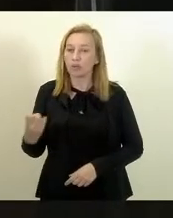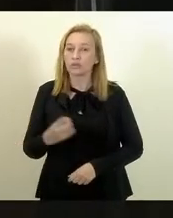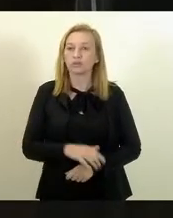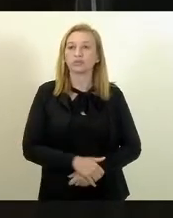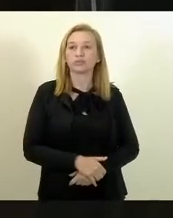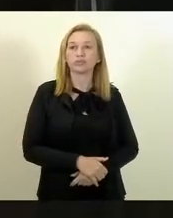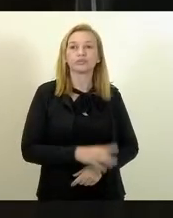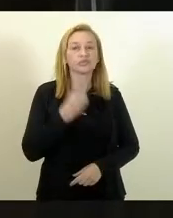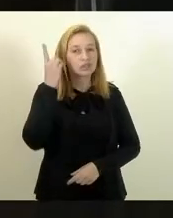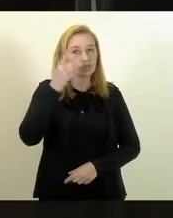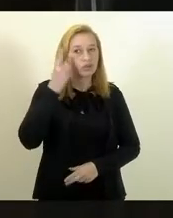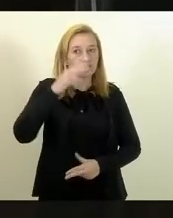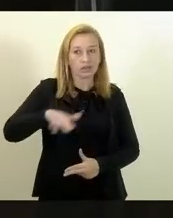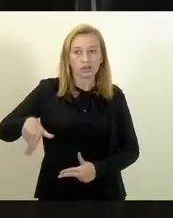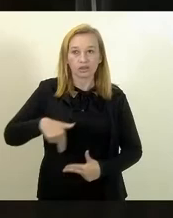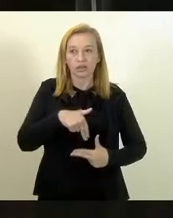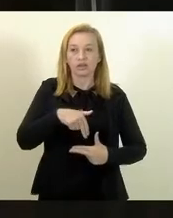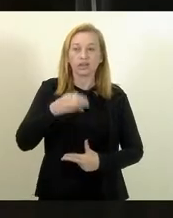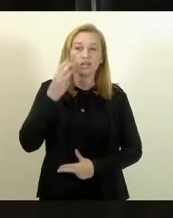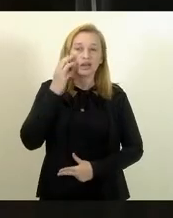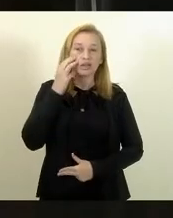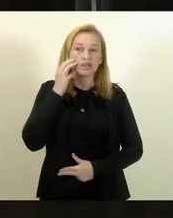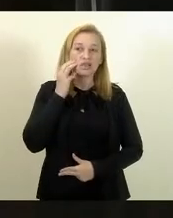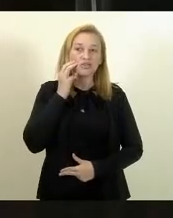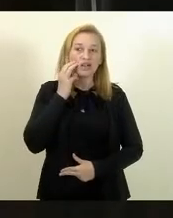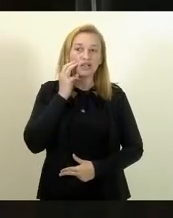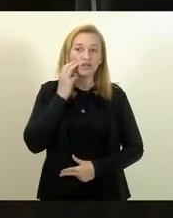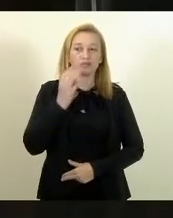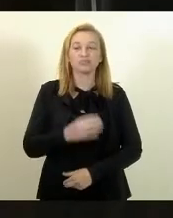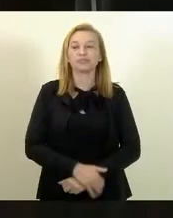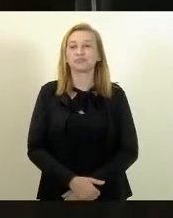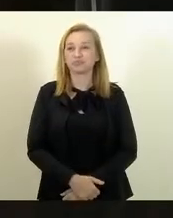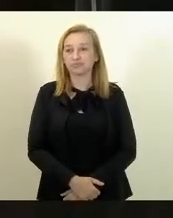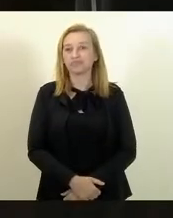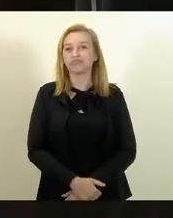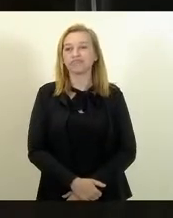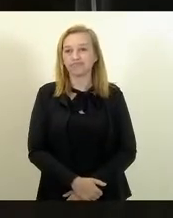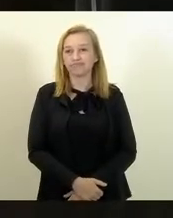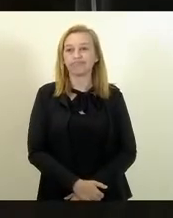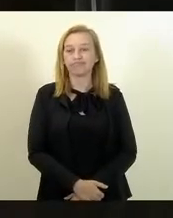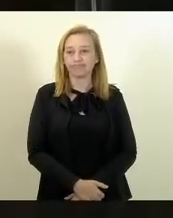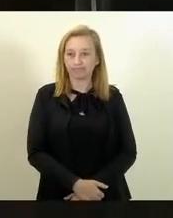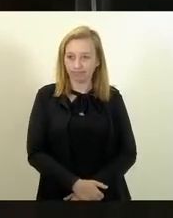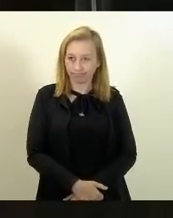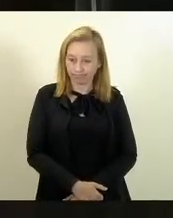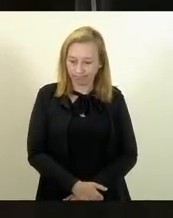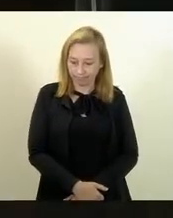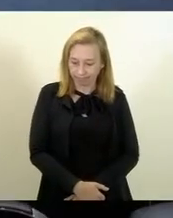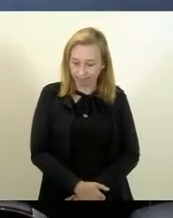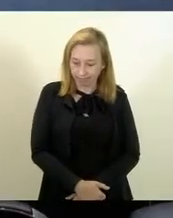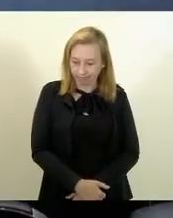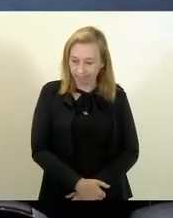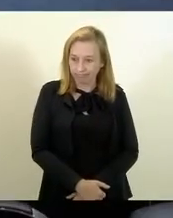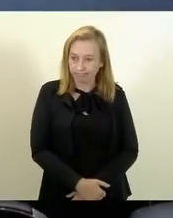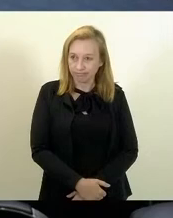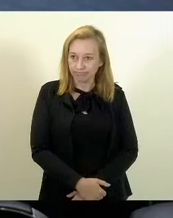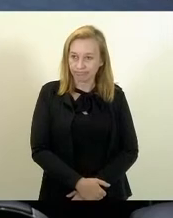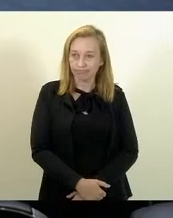o nobre deputado Valdeque Carneiro. Vossa Excelência dispõe de 10 minutos no tempo regimental.